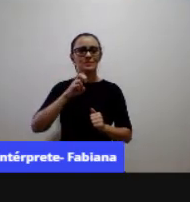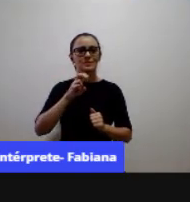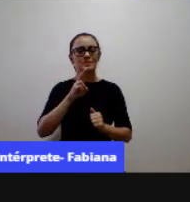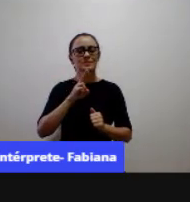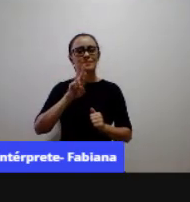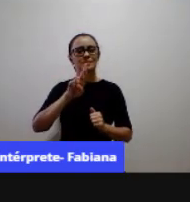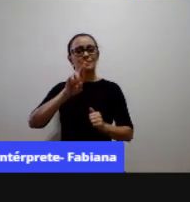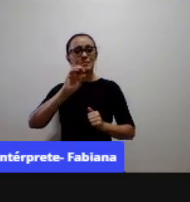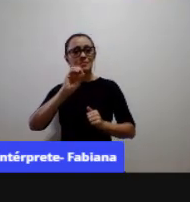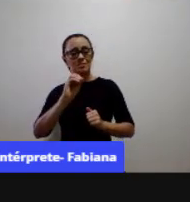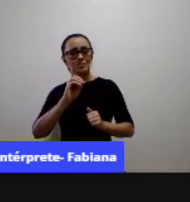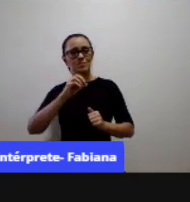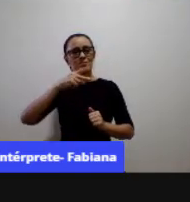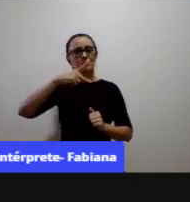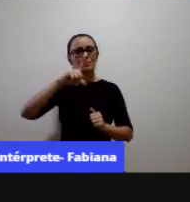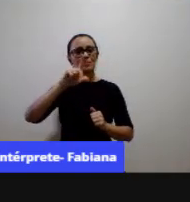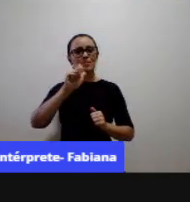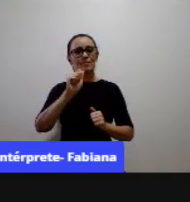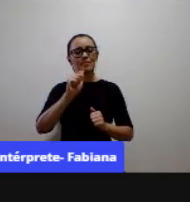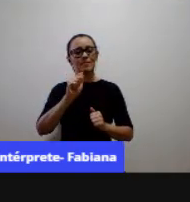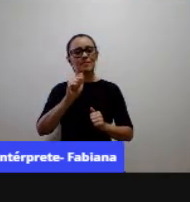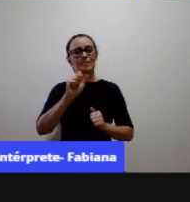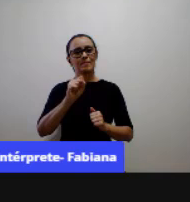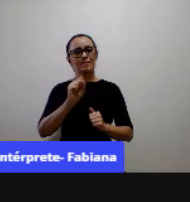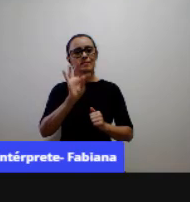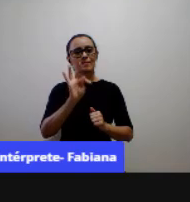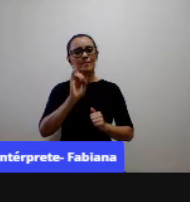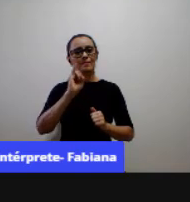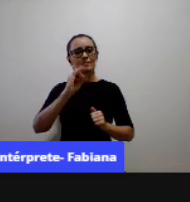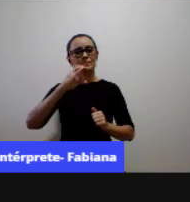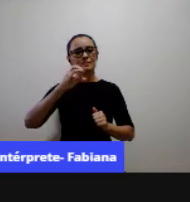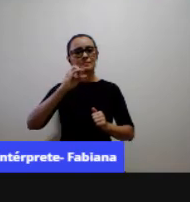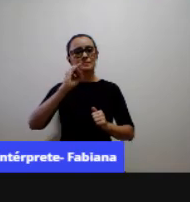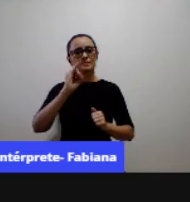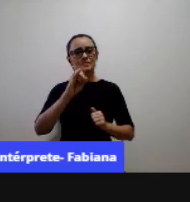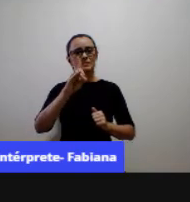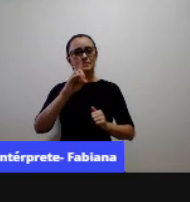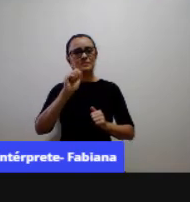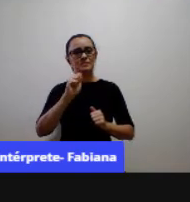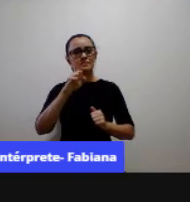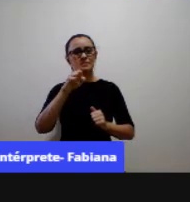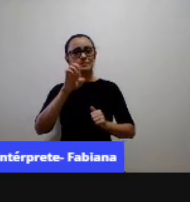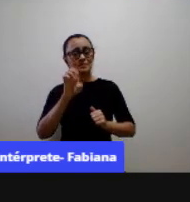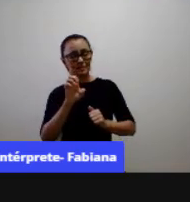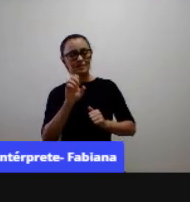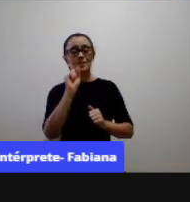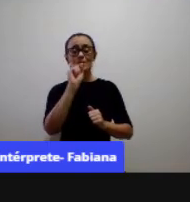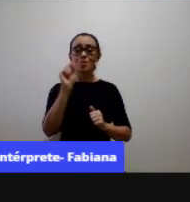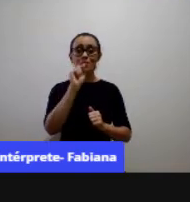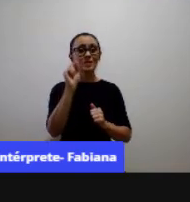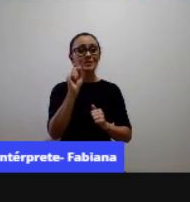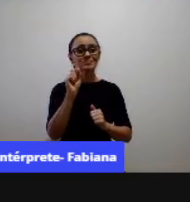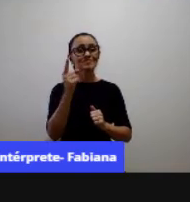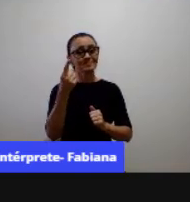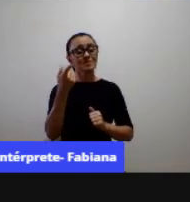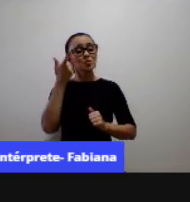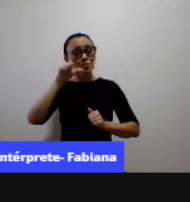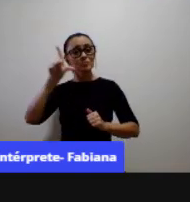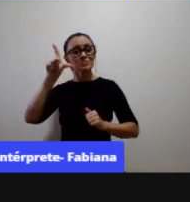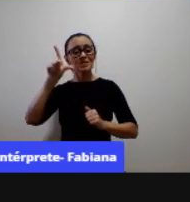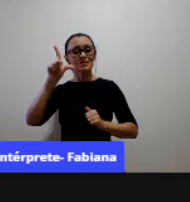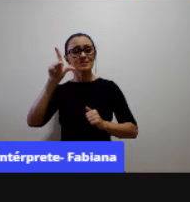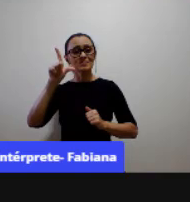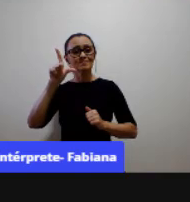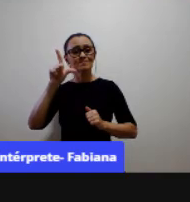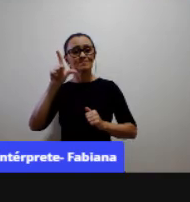é a habilitação de novas áreas do cérebro para desenvolver situações e habilidades. Então, esse cérebro,